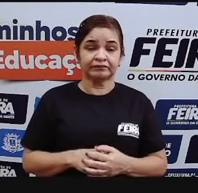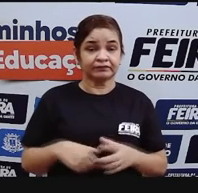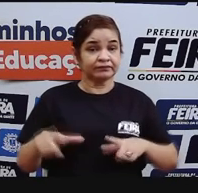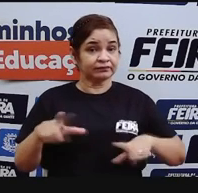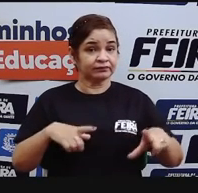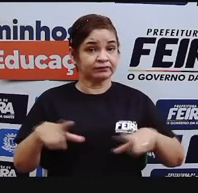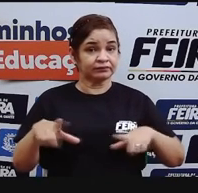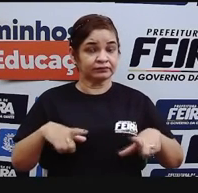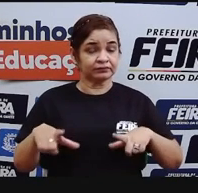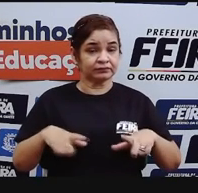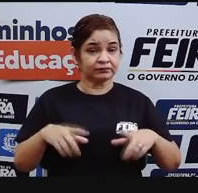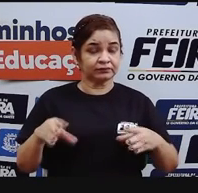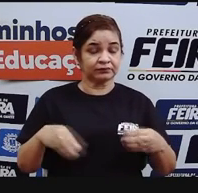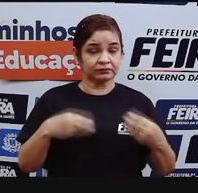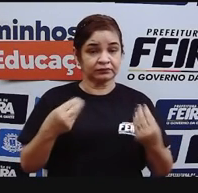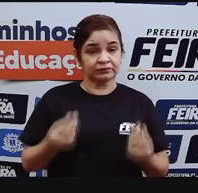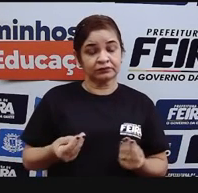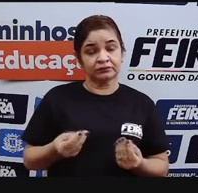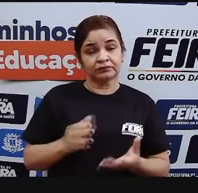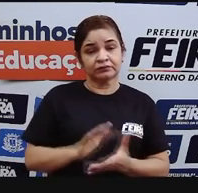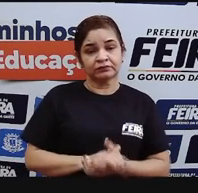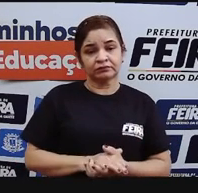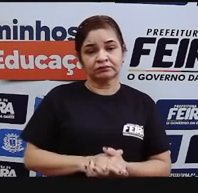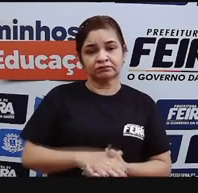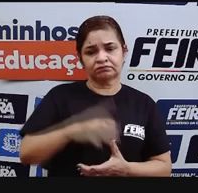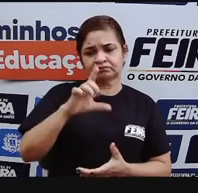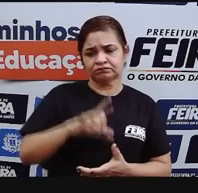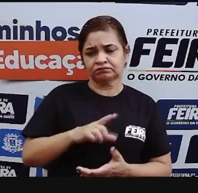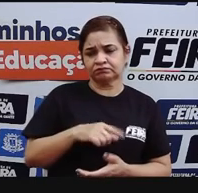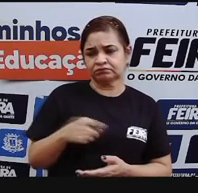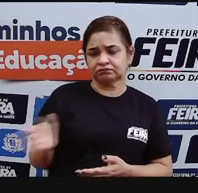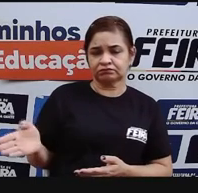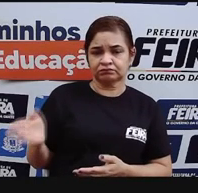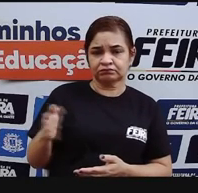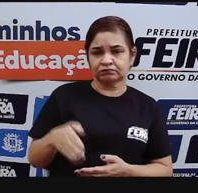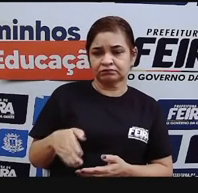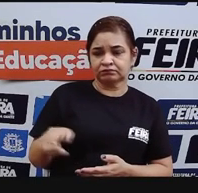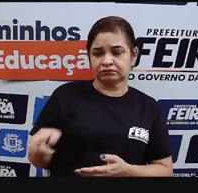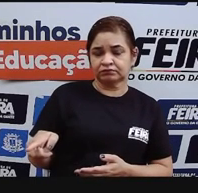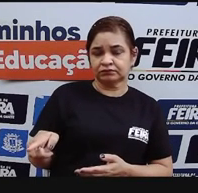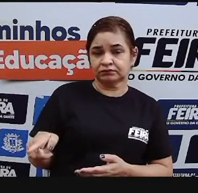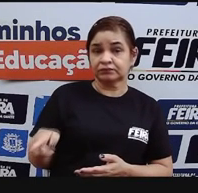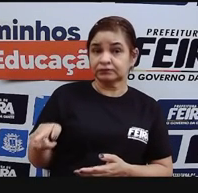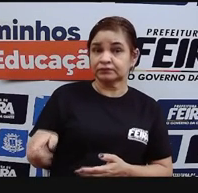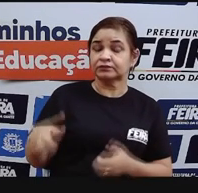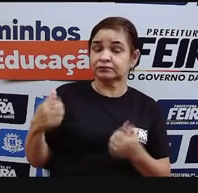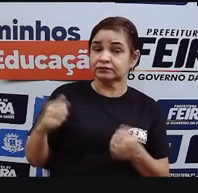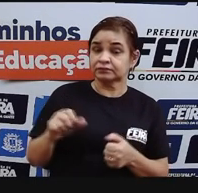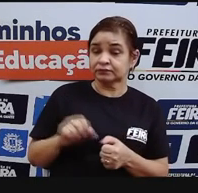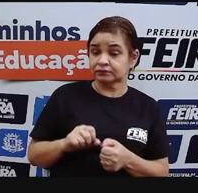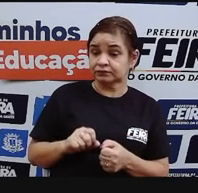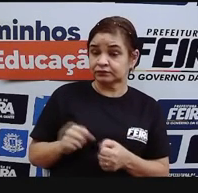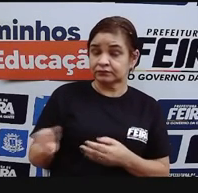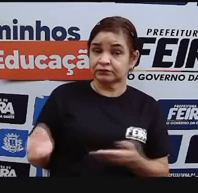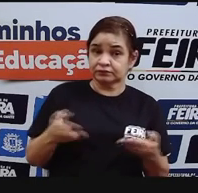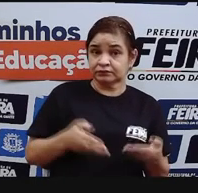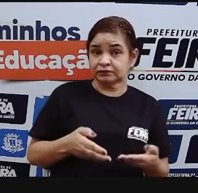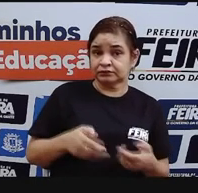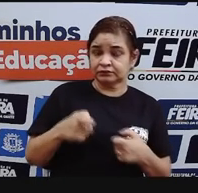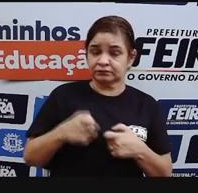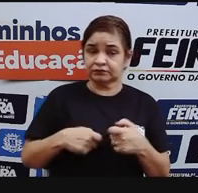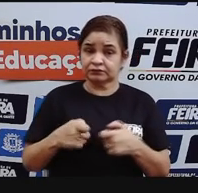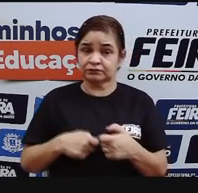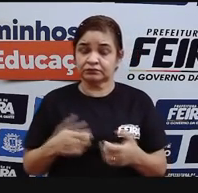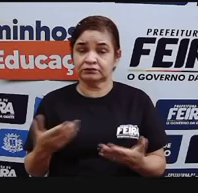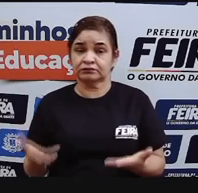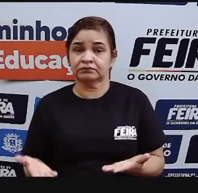trabalho, quando o chefe impõe à funcionária determinadas situações constrangedoras que envolvem